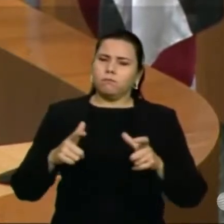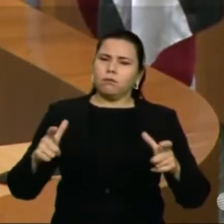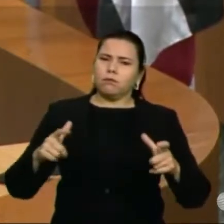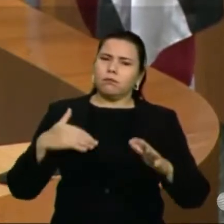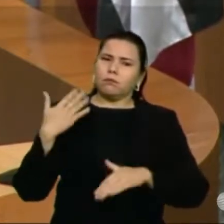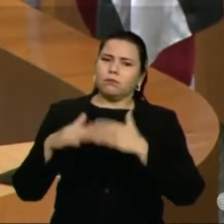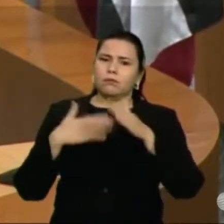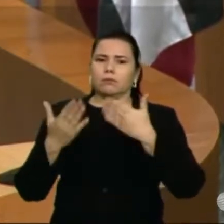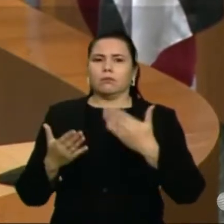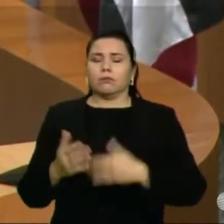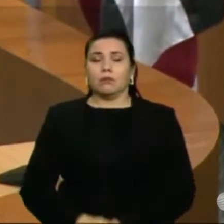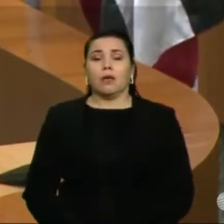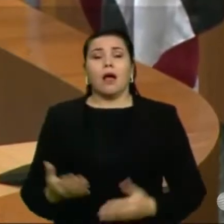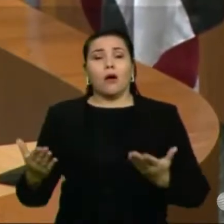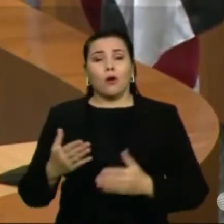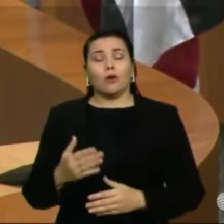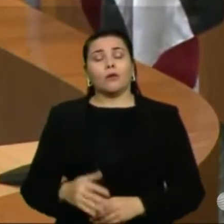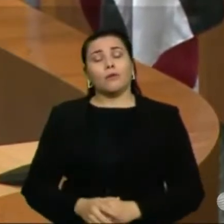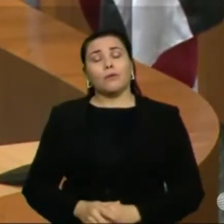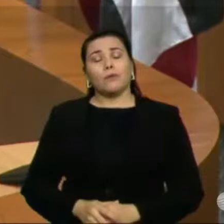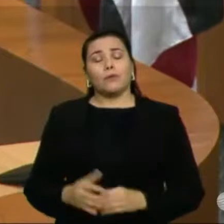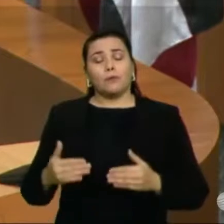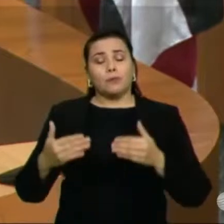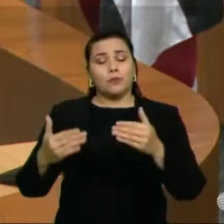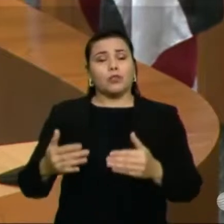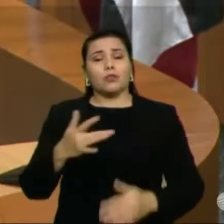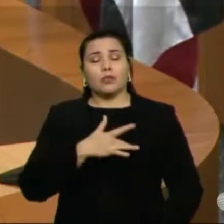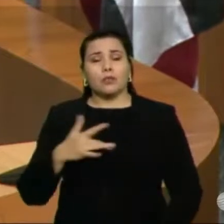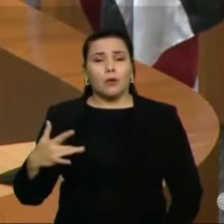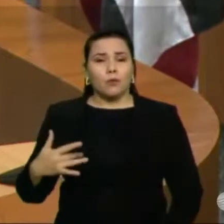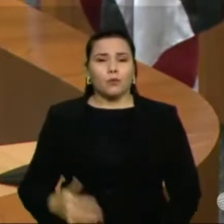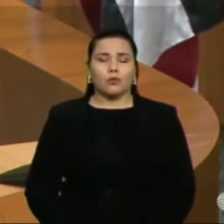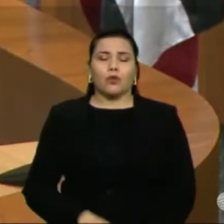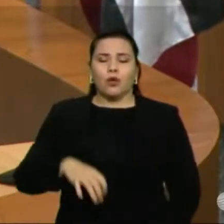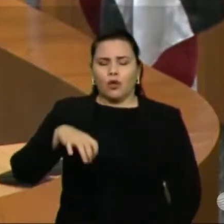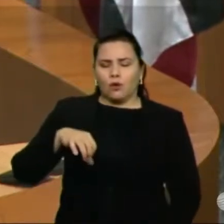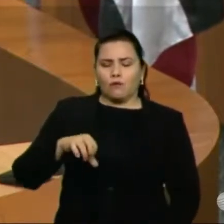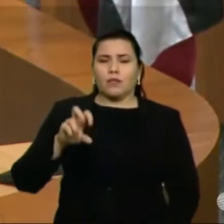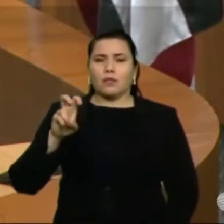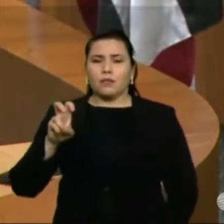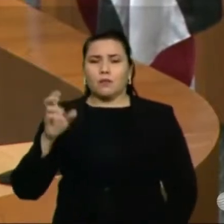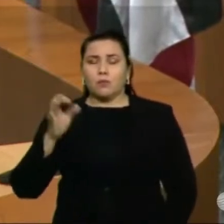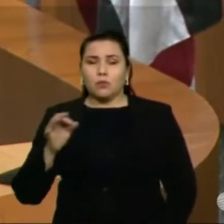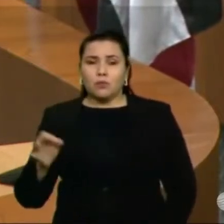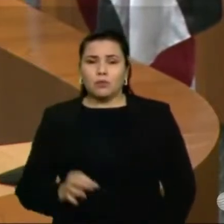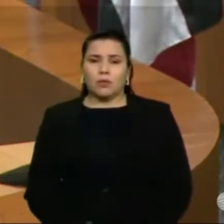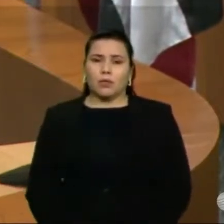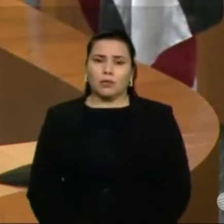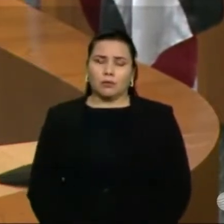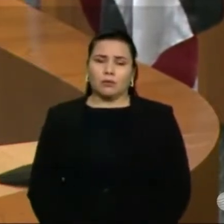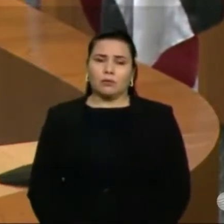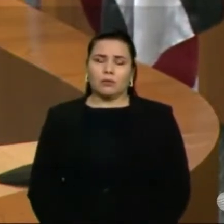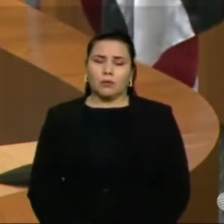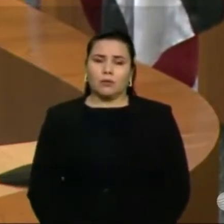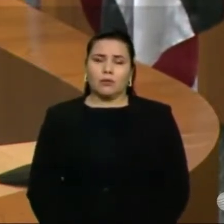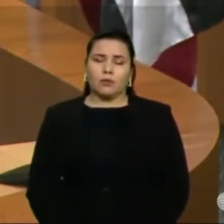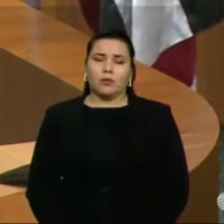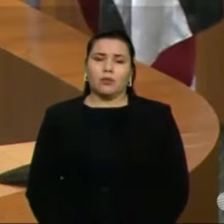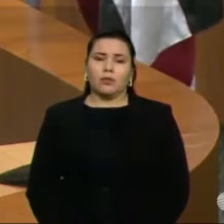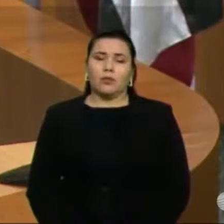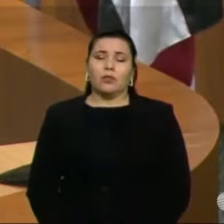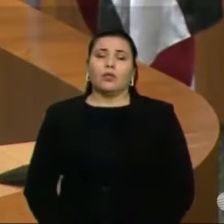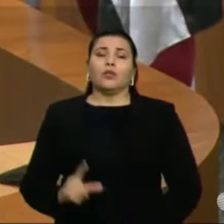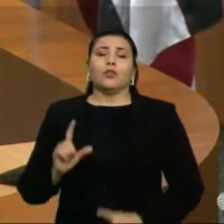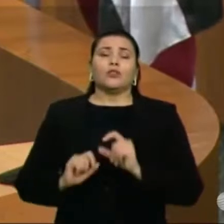Lula, o Ministério da Saúde passa a oferecer 95% dos medicamentos e insumos de forma gratuita.